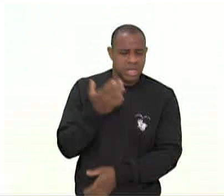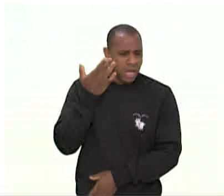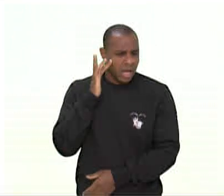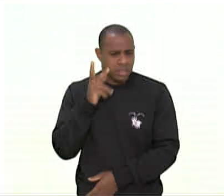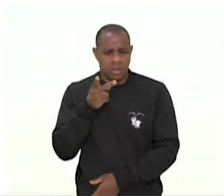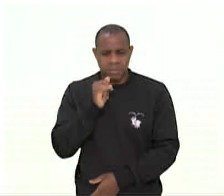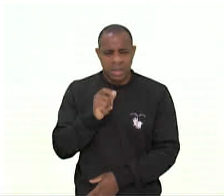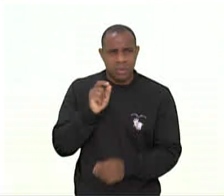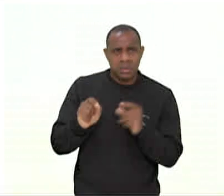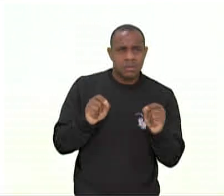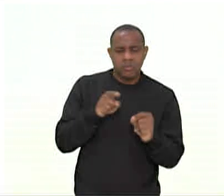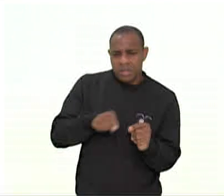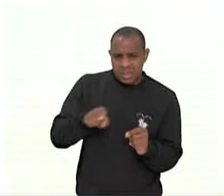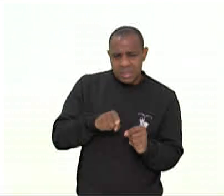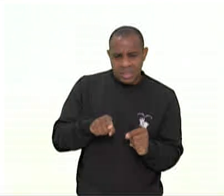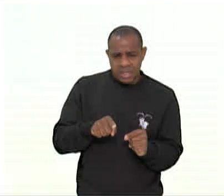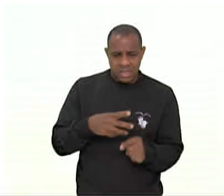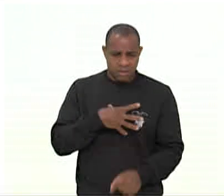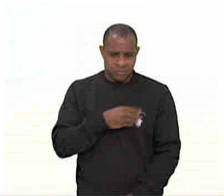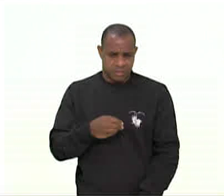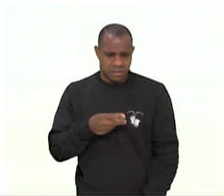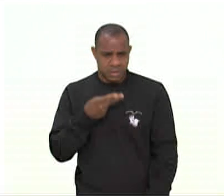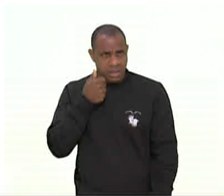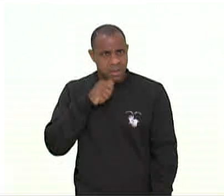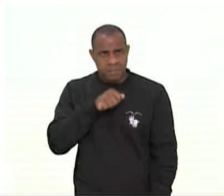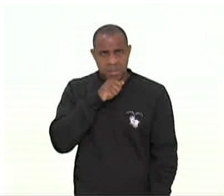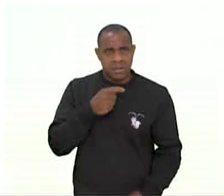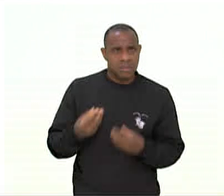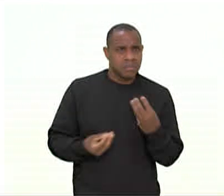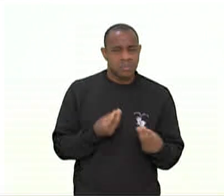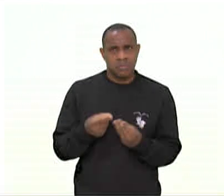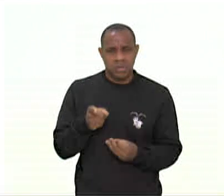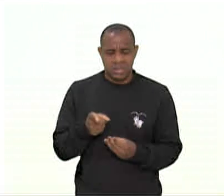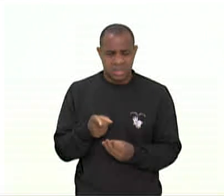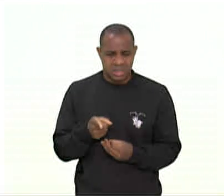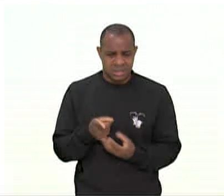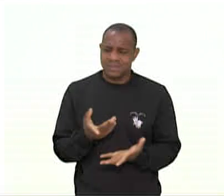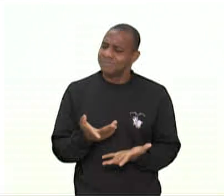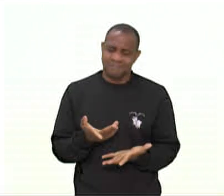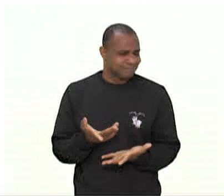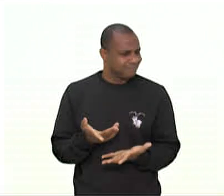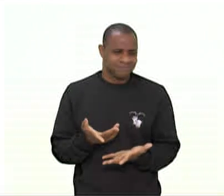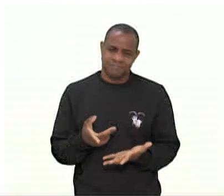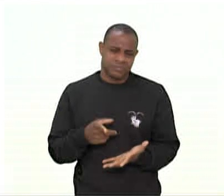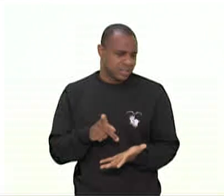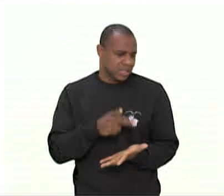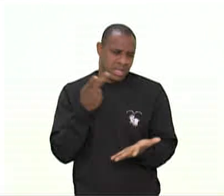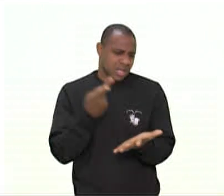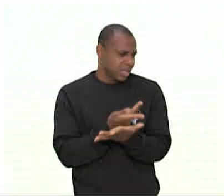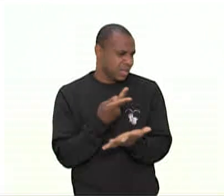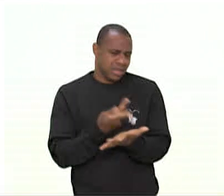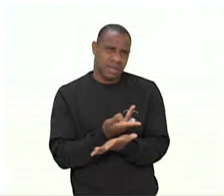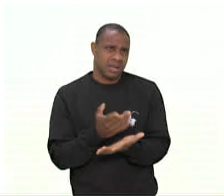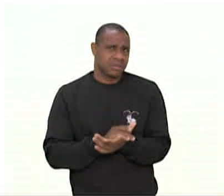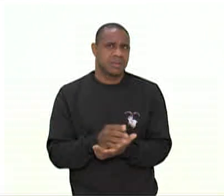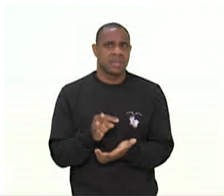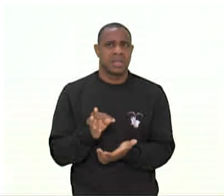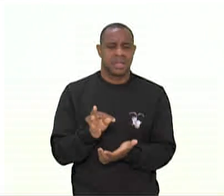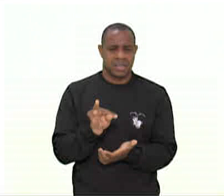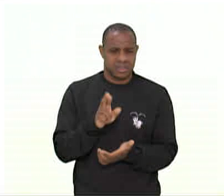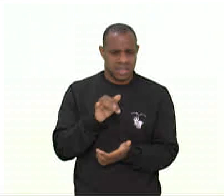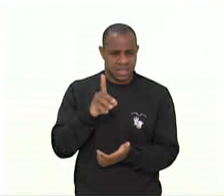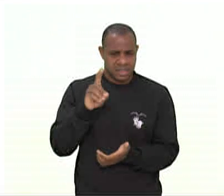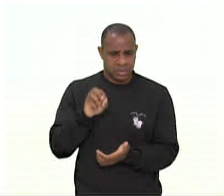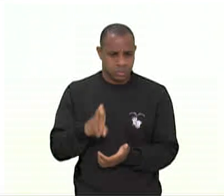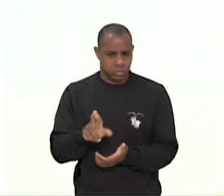que você é ainda mais filho da mãe. Que você é um traidor dos seus companheiros e da sua classe. Mas um traidor